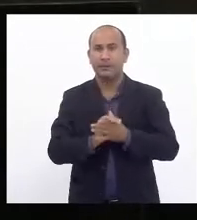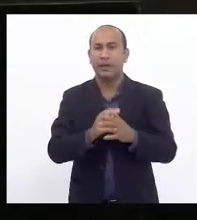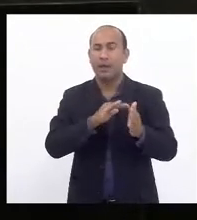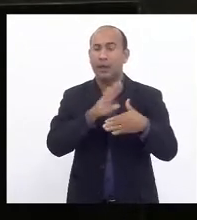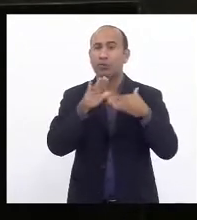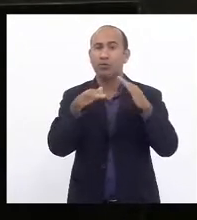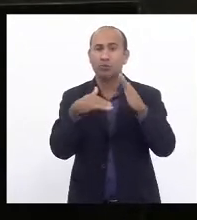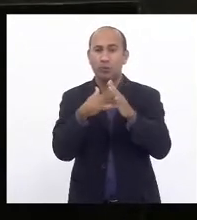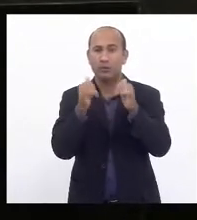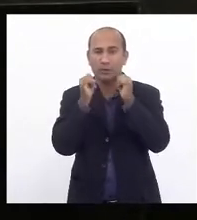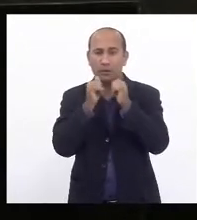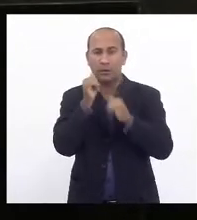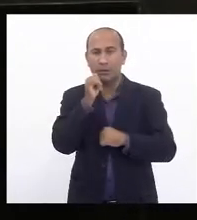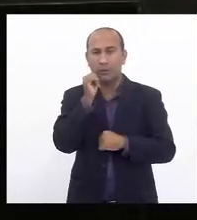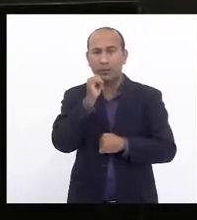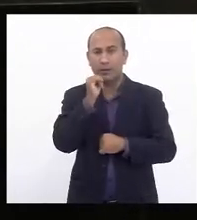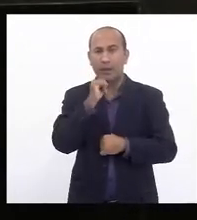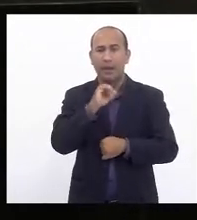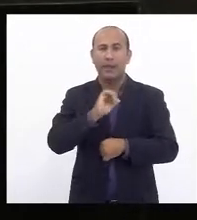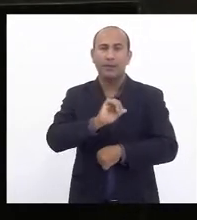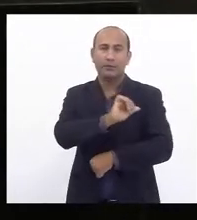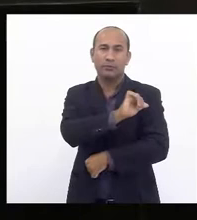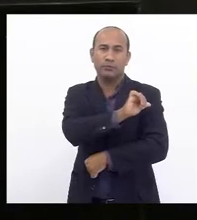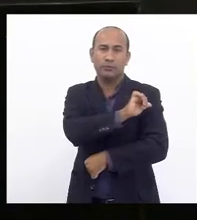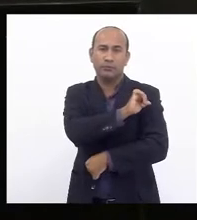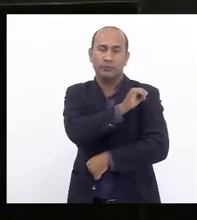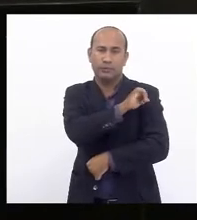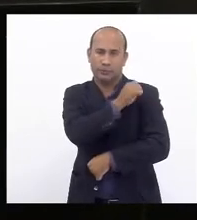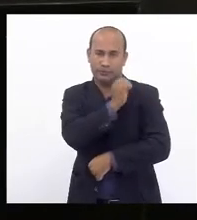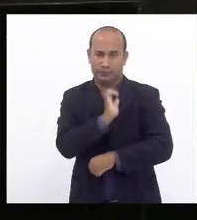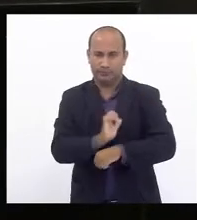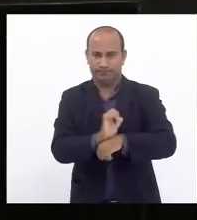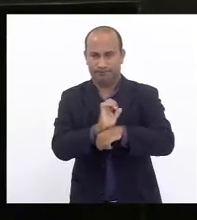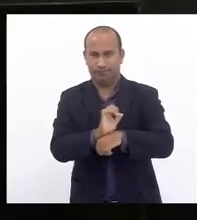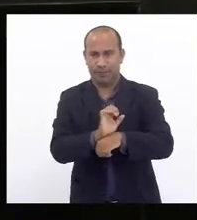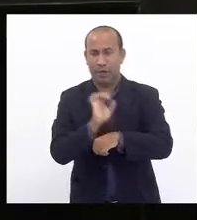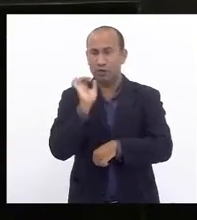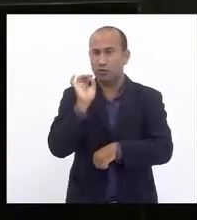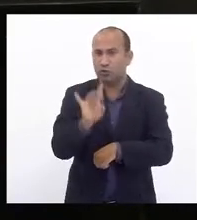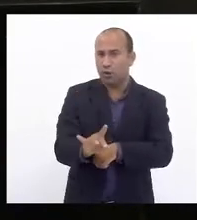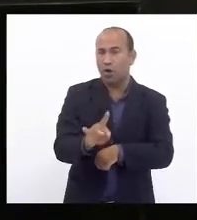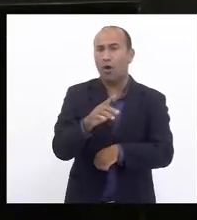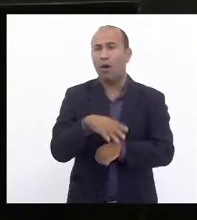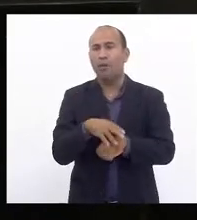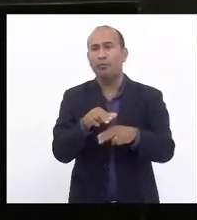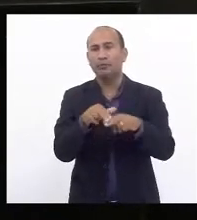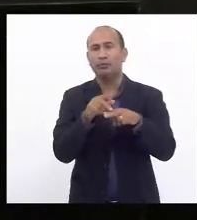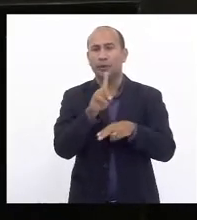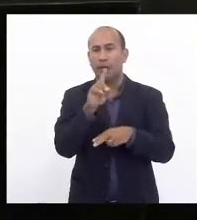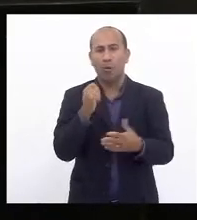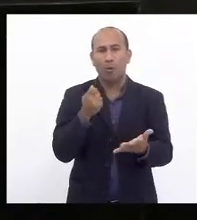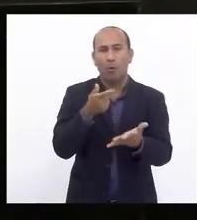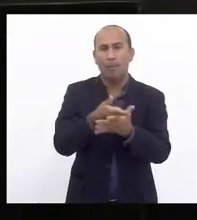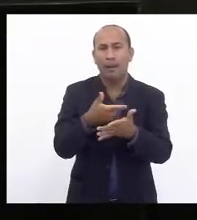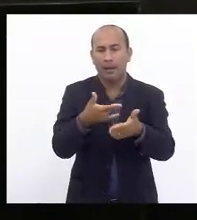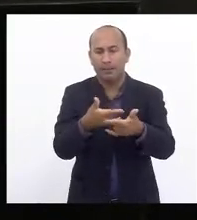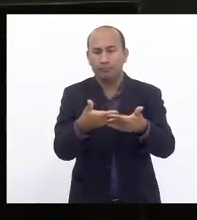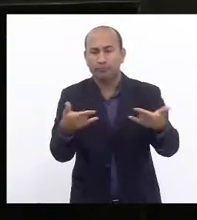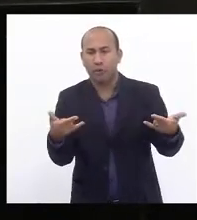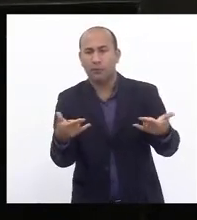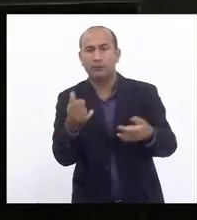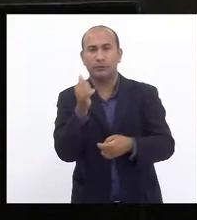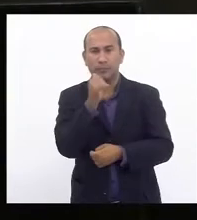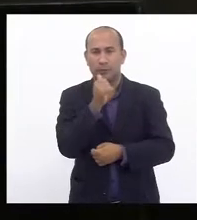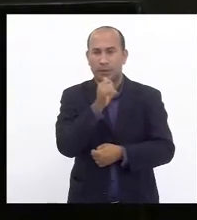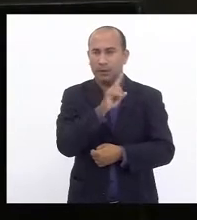as mulheres no estado do Rio de Janeiro. Não é somente a isenção de absorvente íntimo.